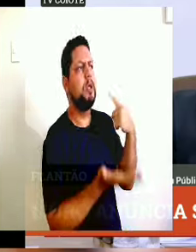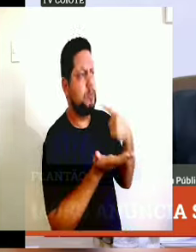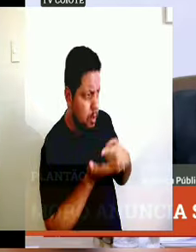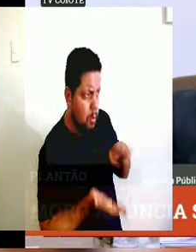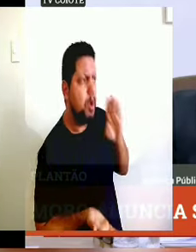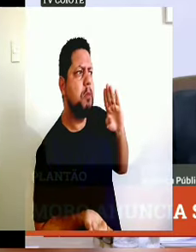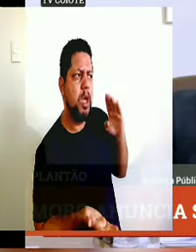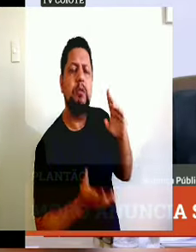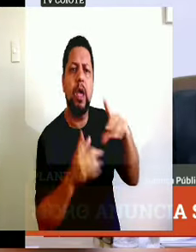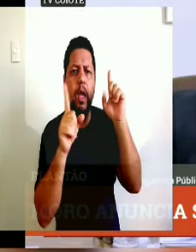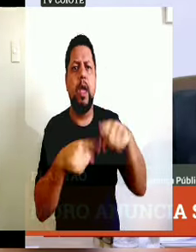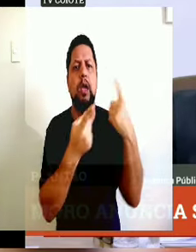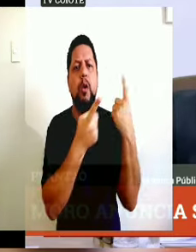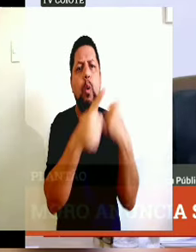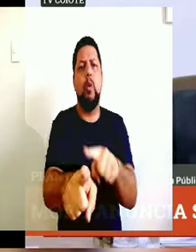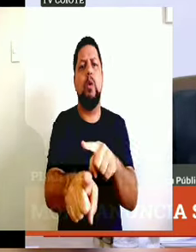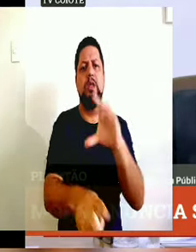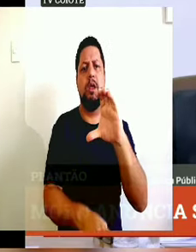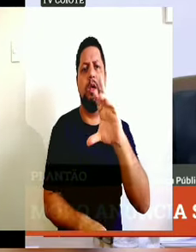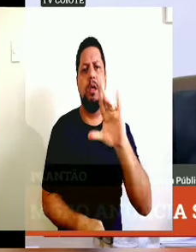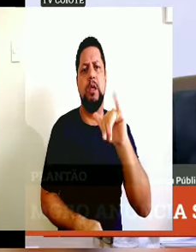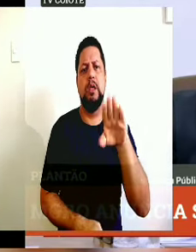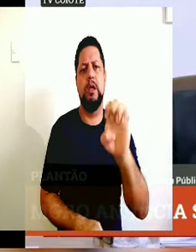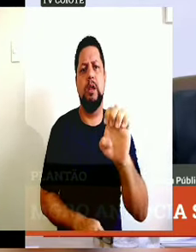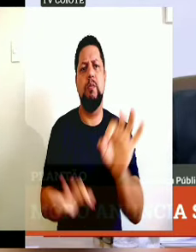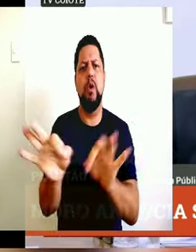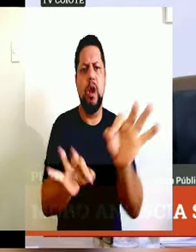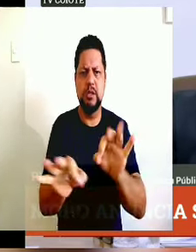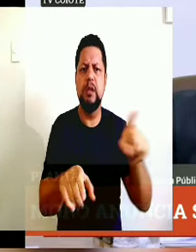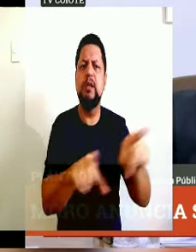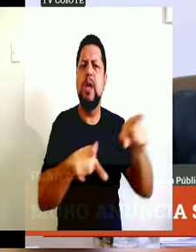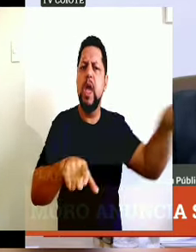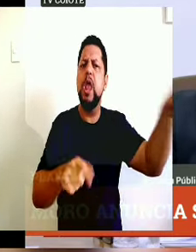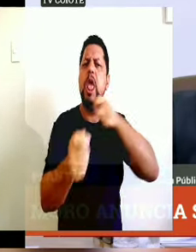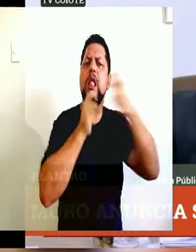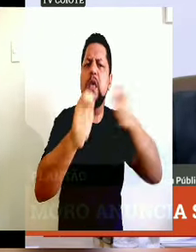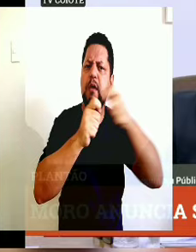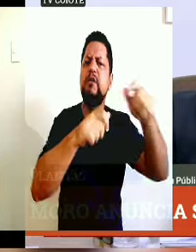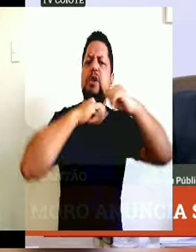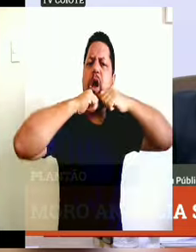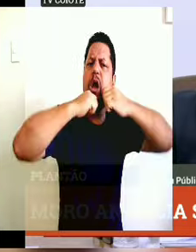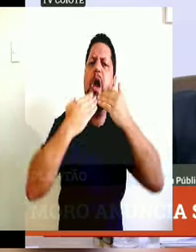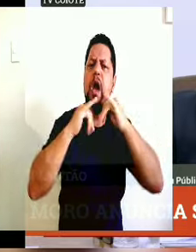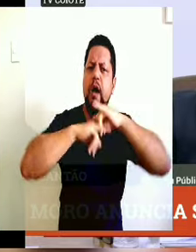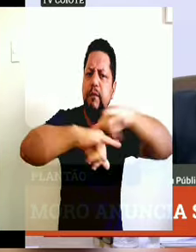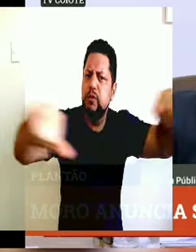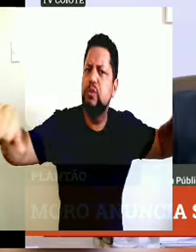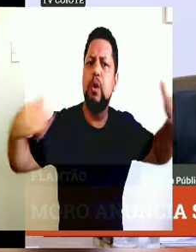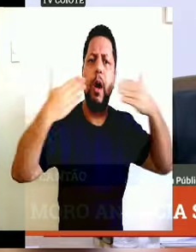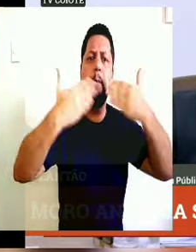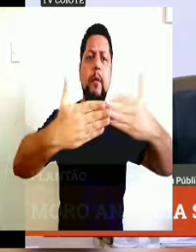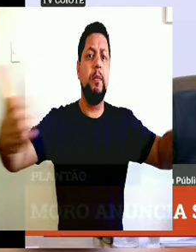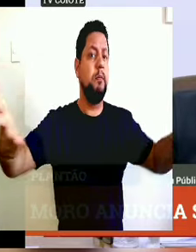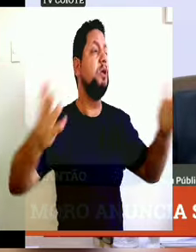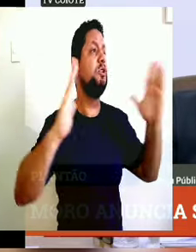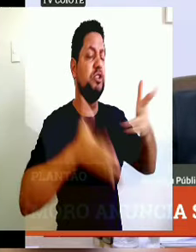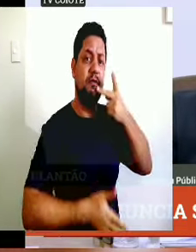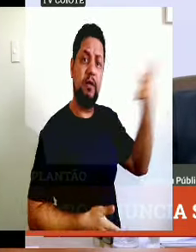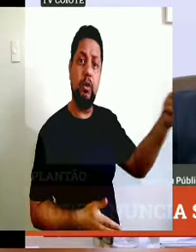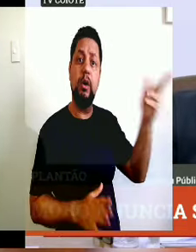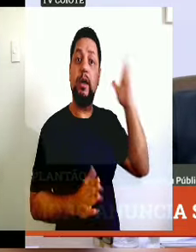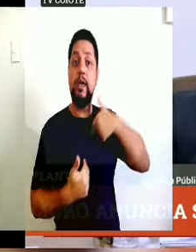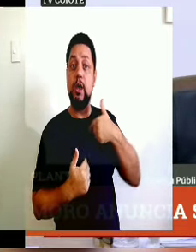criminalidade organizada. Falou até publicamente que me daria a carta branca. Eu já tinha uma expertise